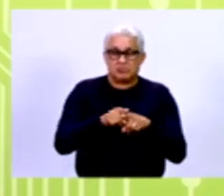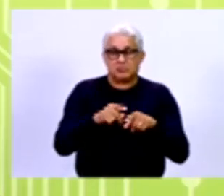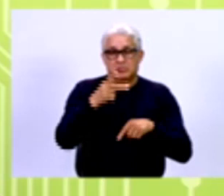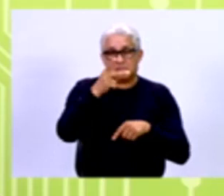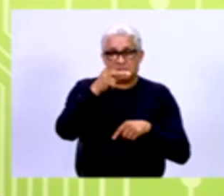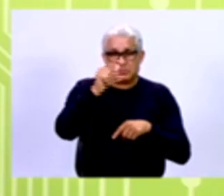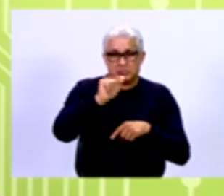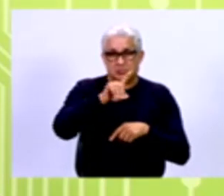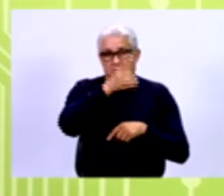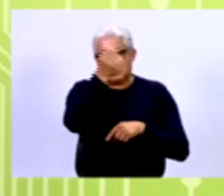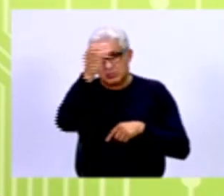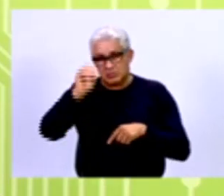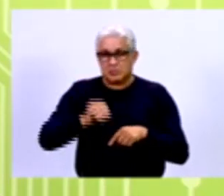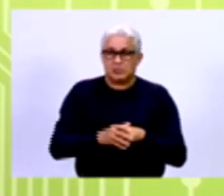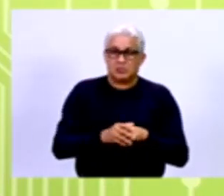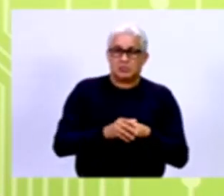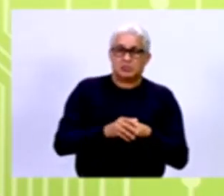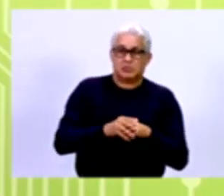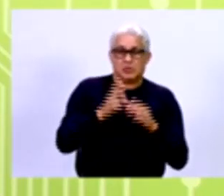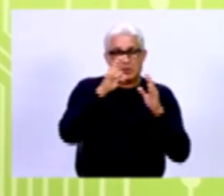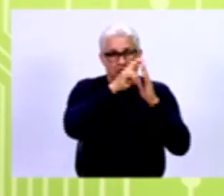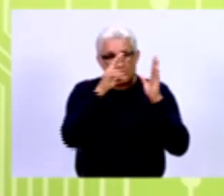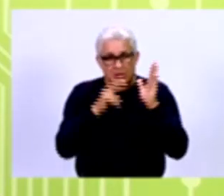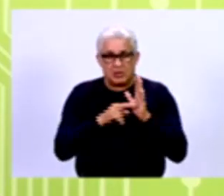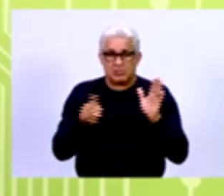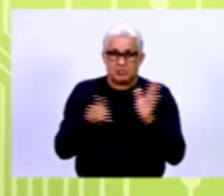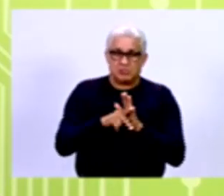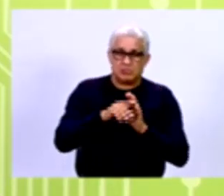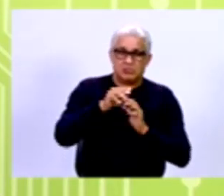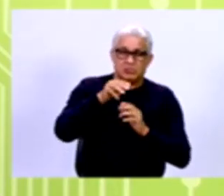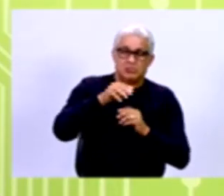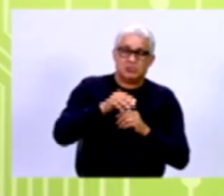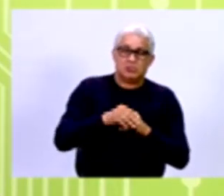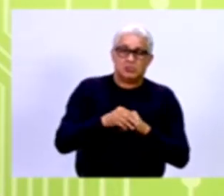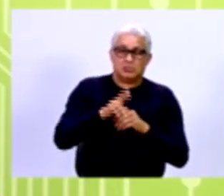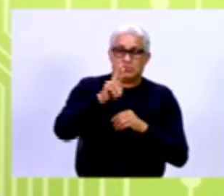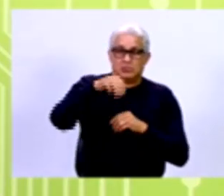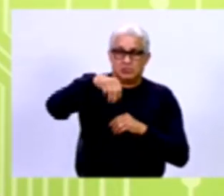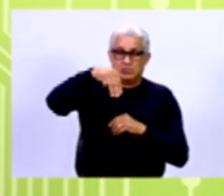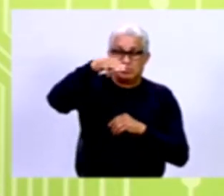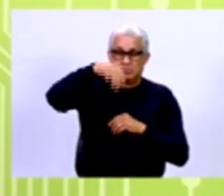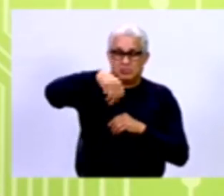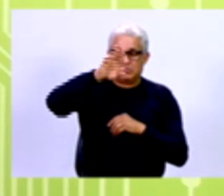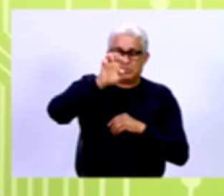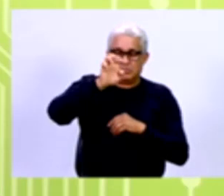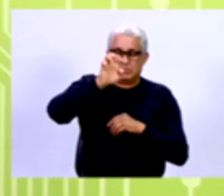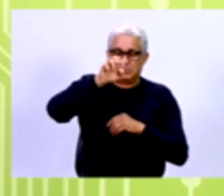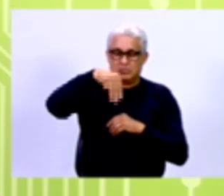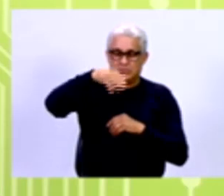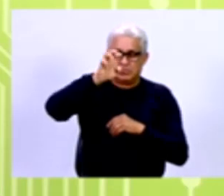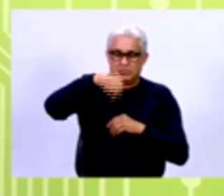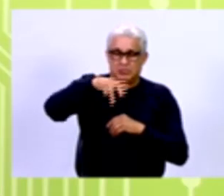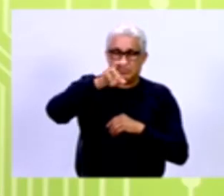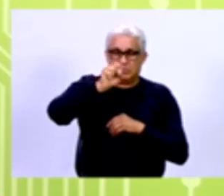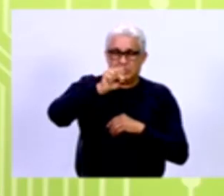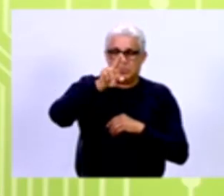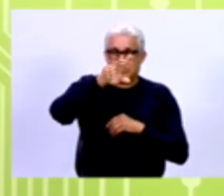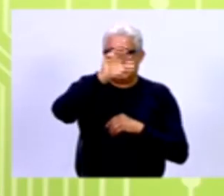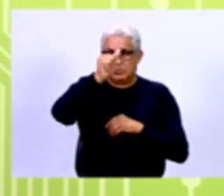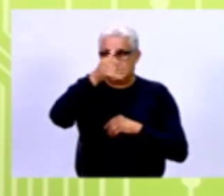padronizar os critérios de mensuração. E por que isso? Para